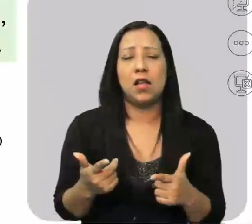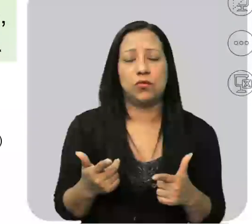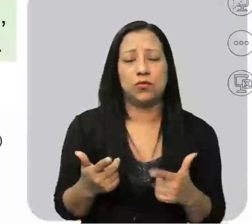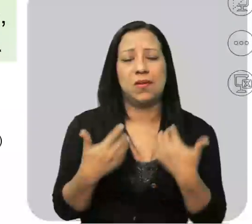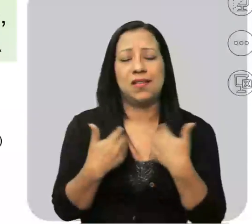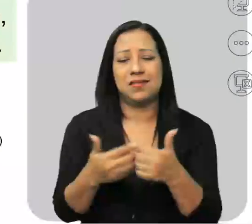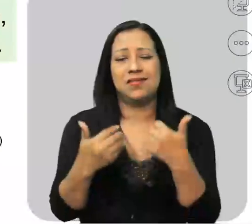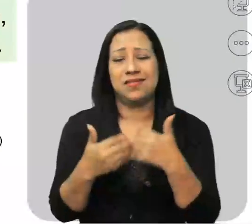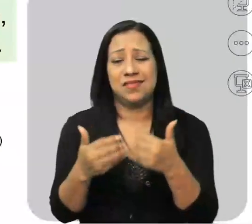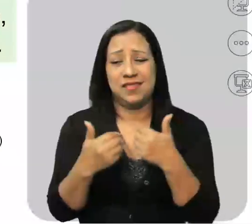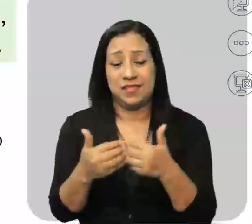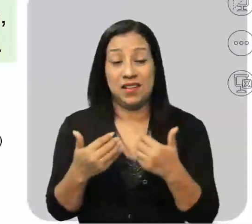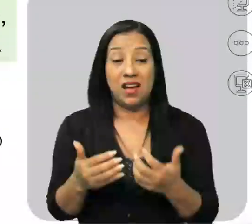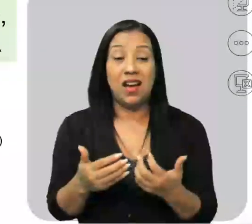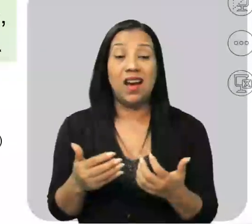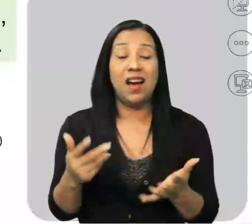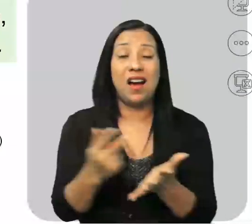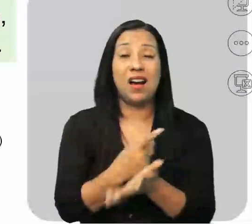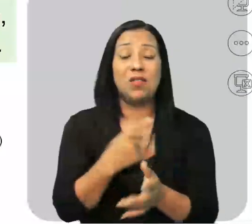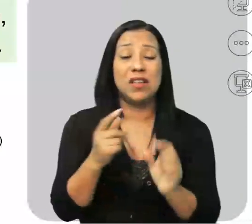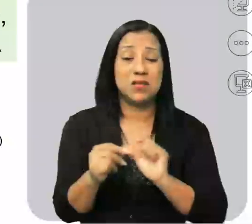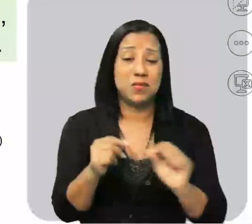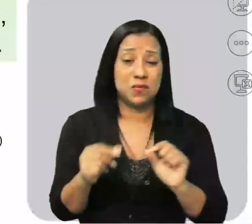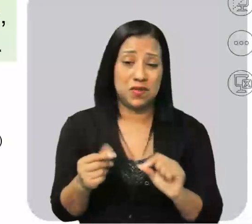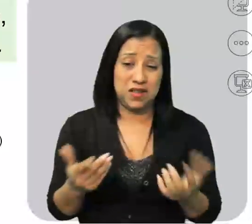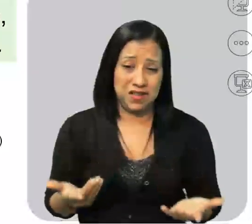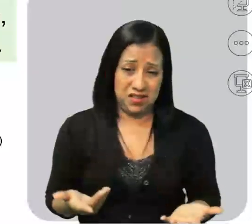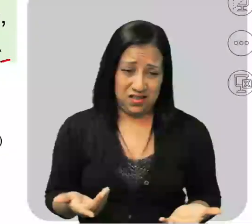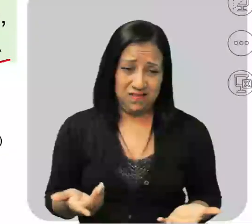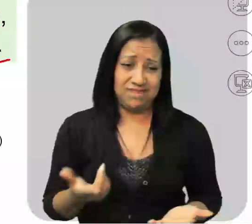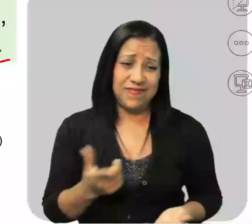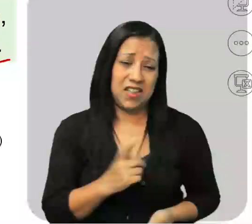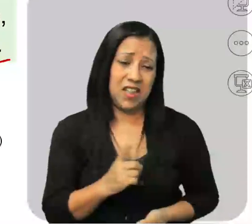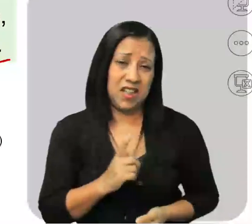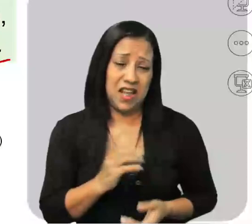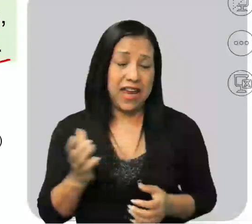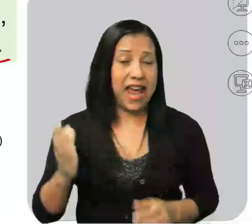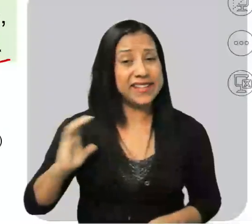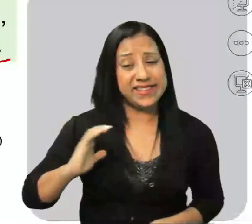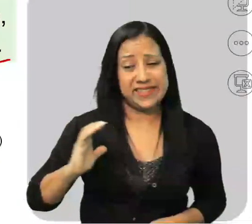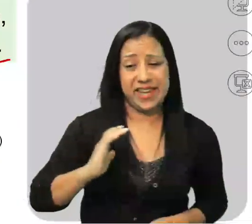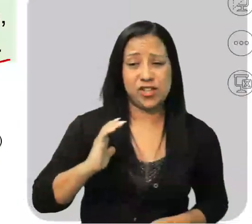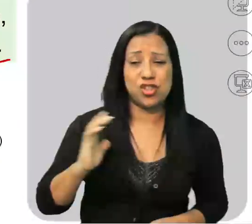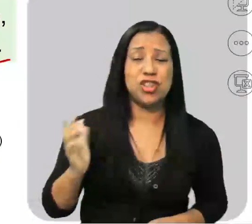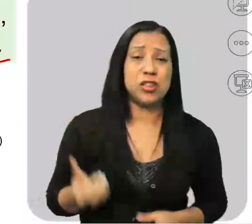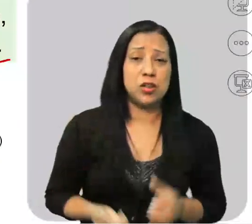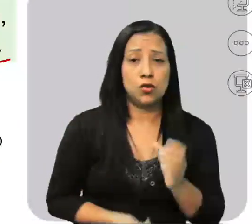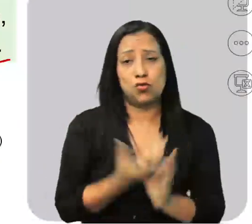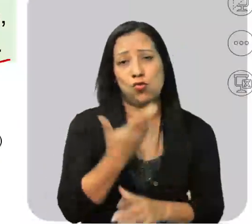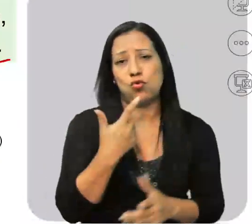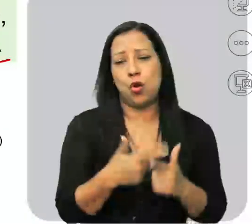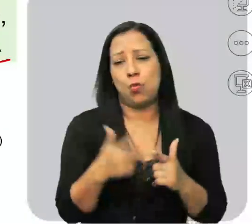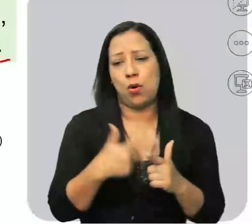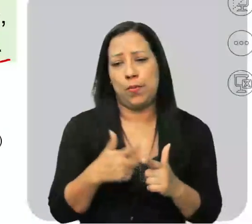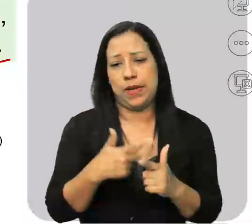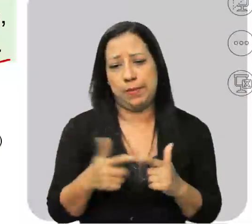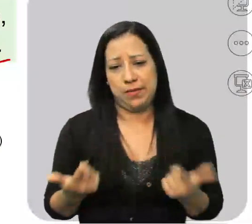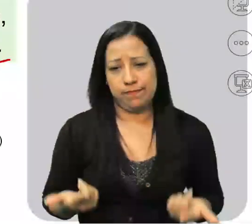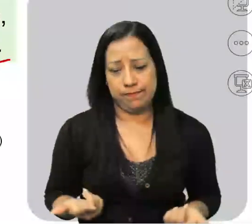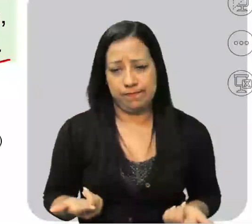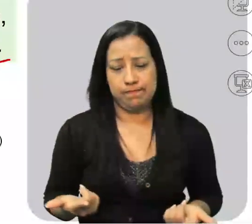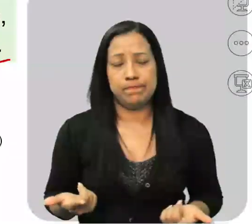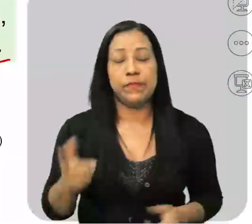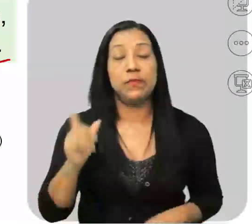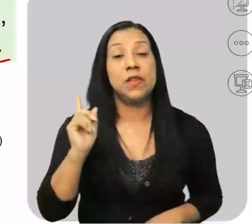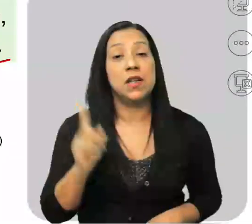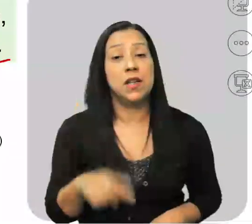Beleza, essa situação traz sérios prejuízos ambientais, sociais, econômicos às cidades